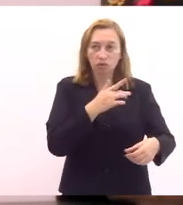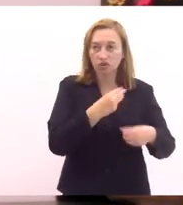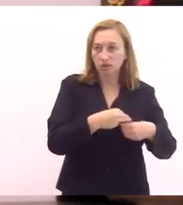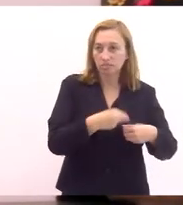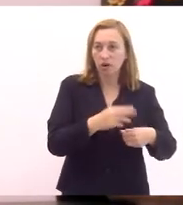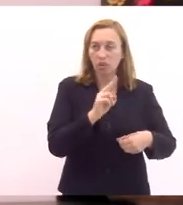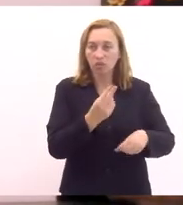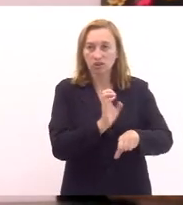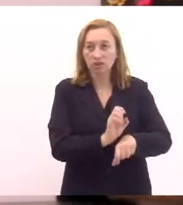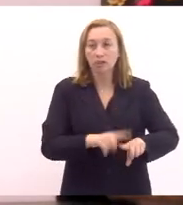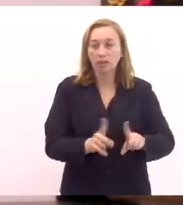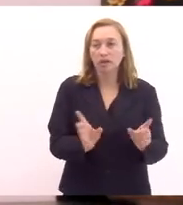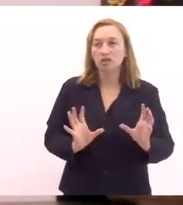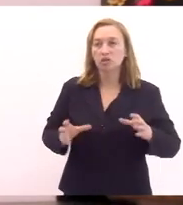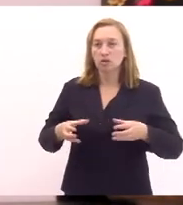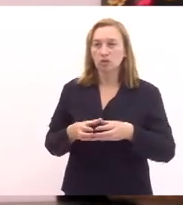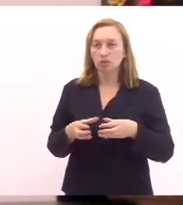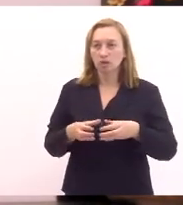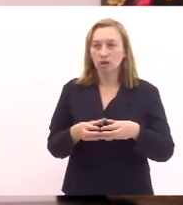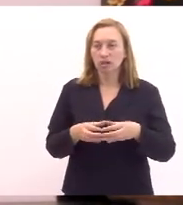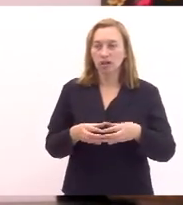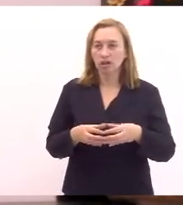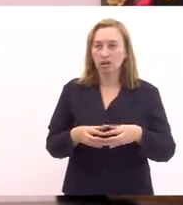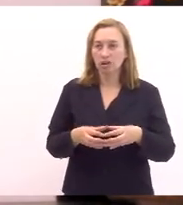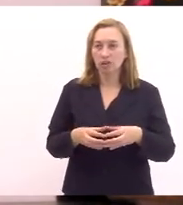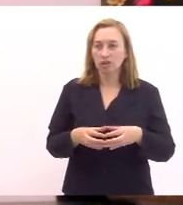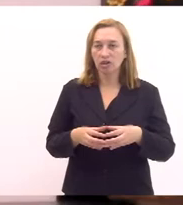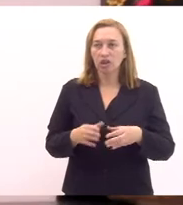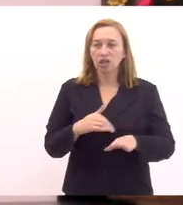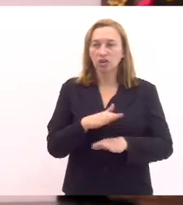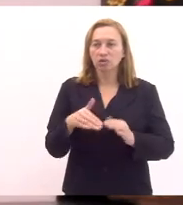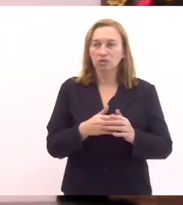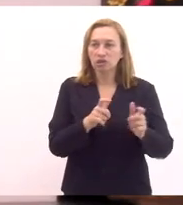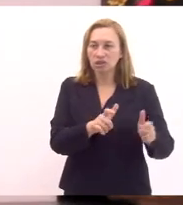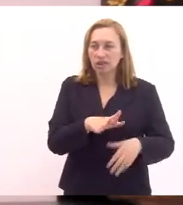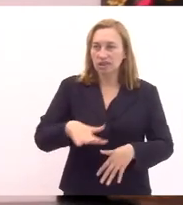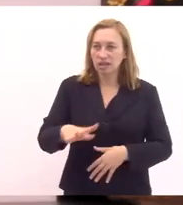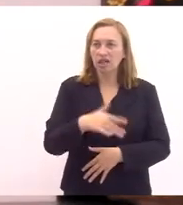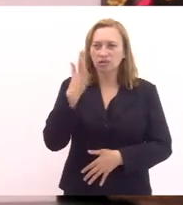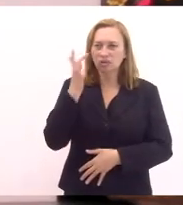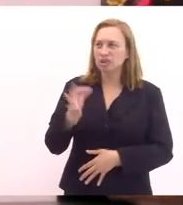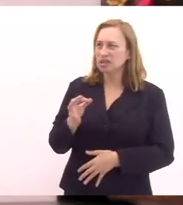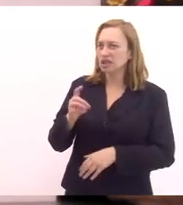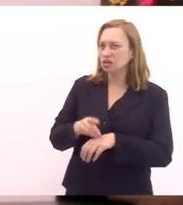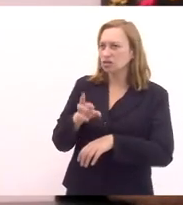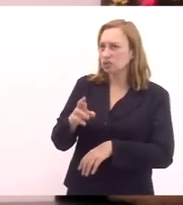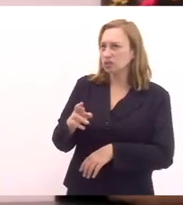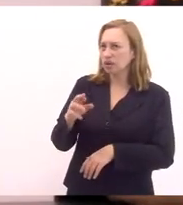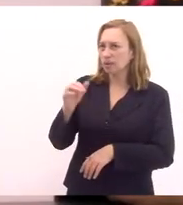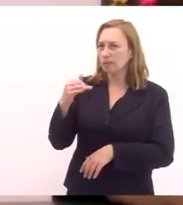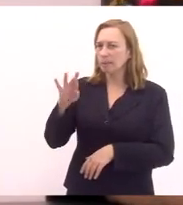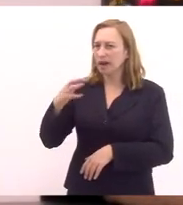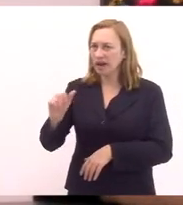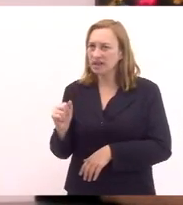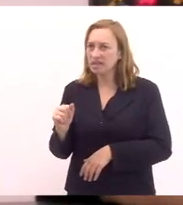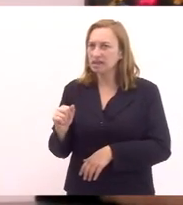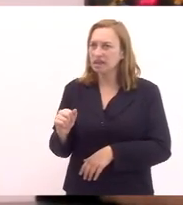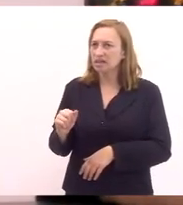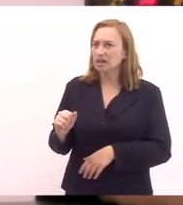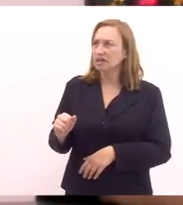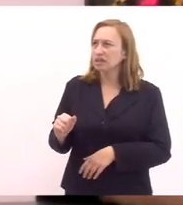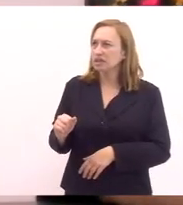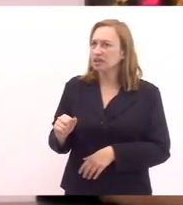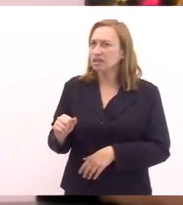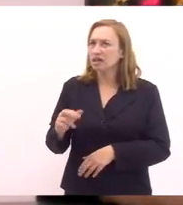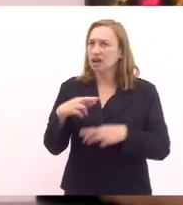gestão estadual mais um comitê interinstitucional principalmente não sei aqui ser Doutora Márcia poderia me afirmar se participa da